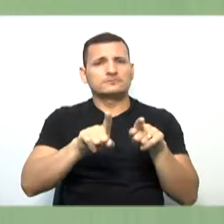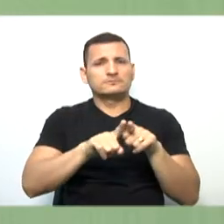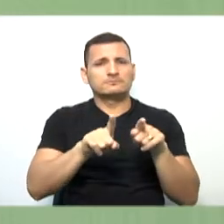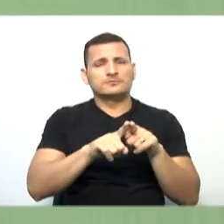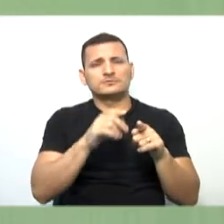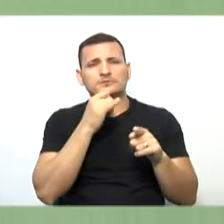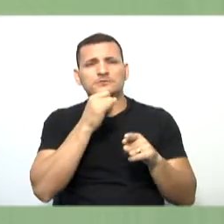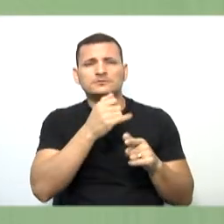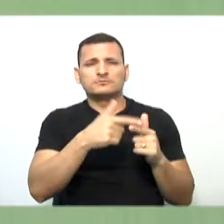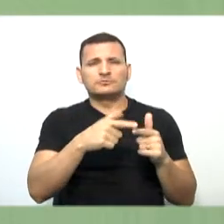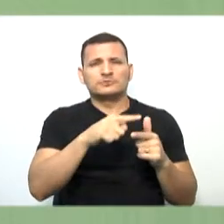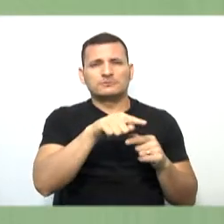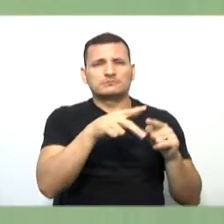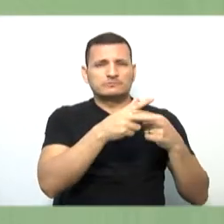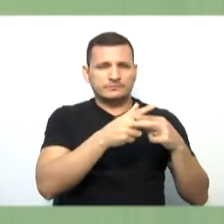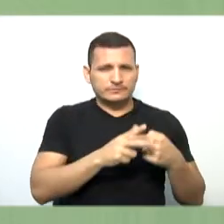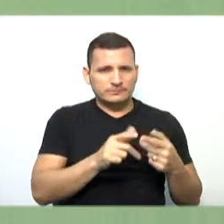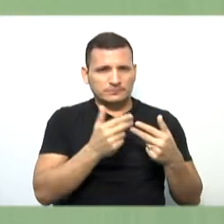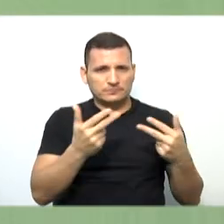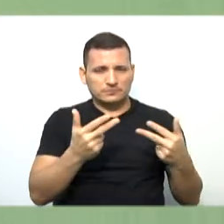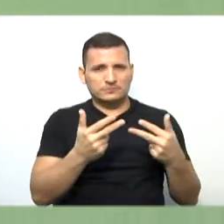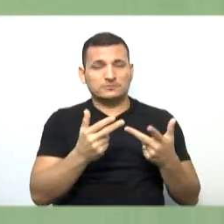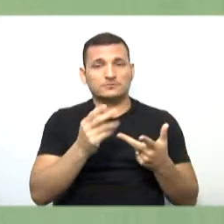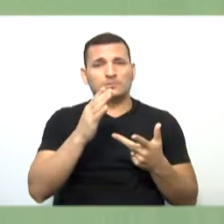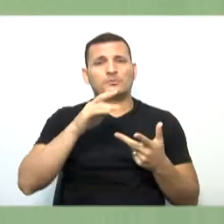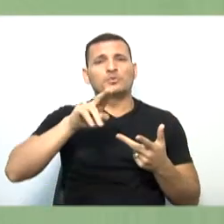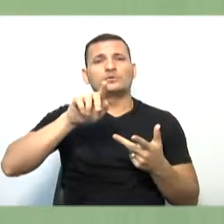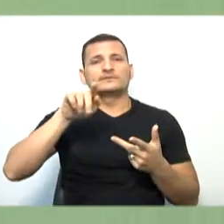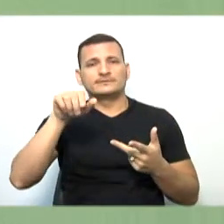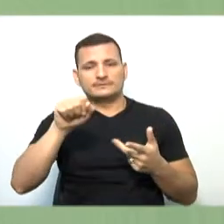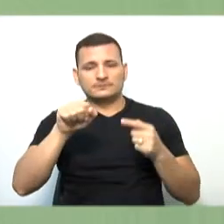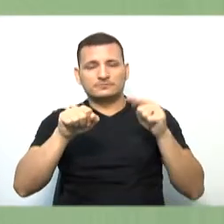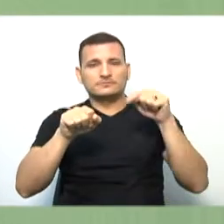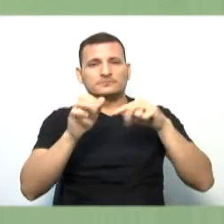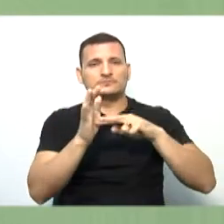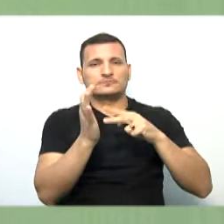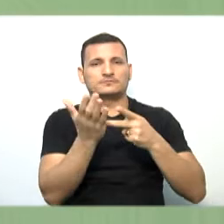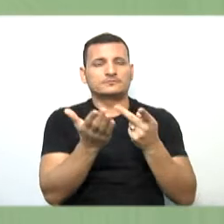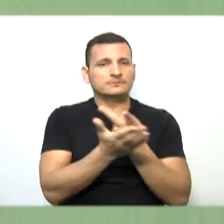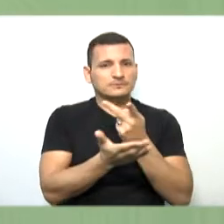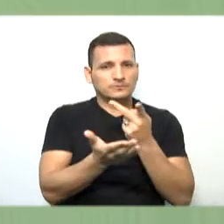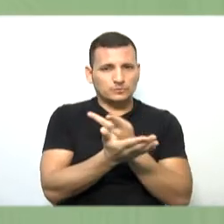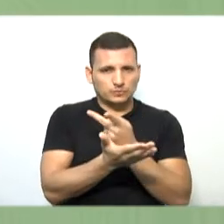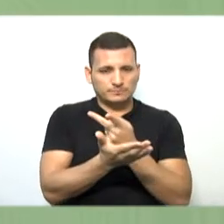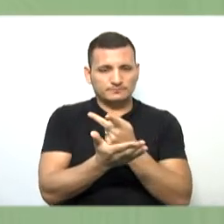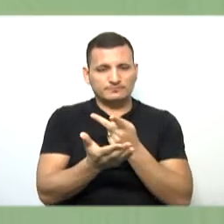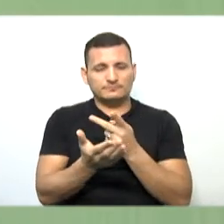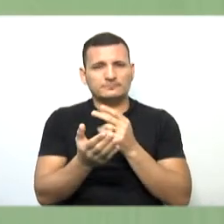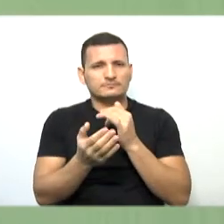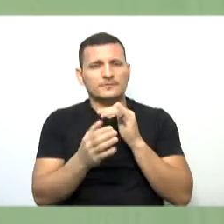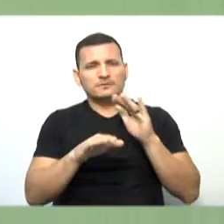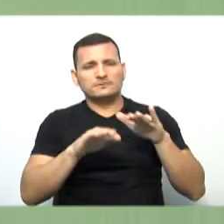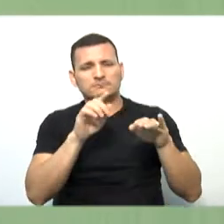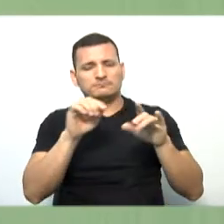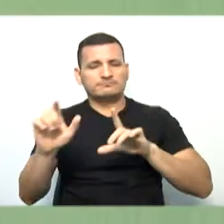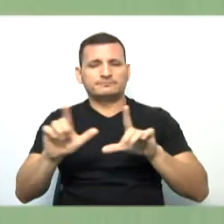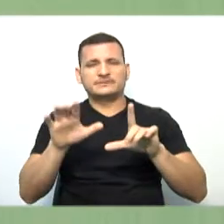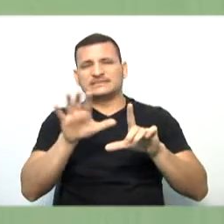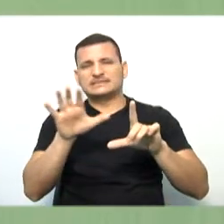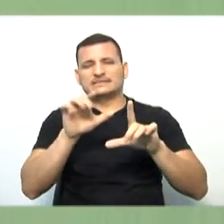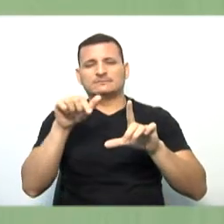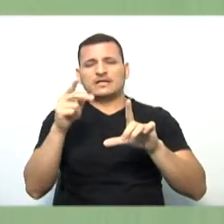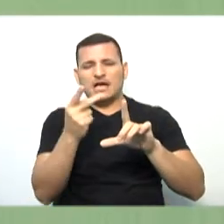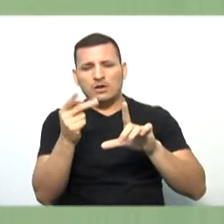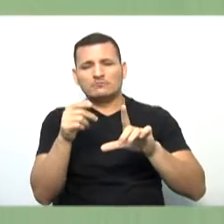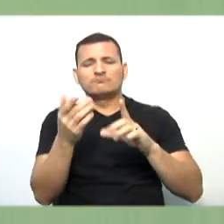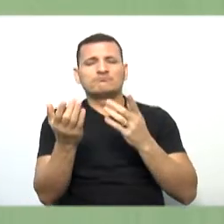de eventuais bugs no código. Bug é erro, tá, gente? Bug é erro. Opa, deu uma pane, deu algum problema no